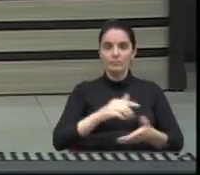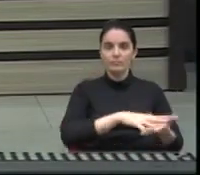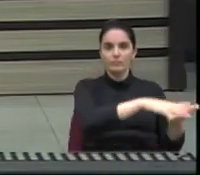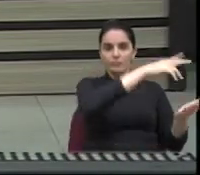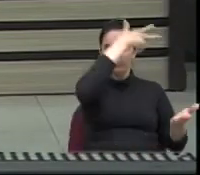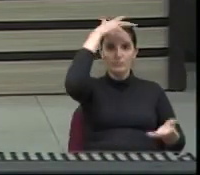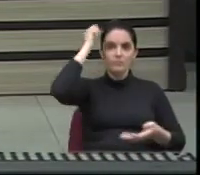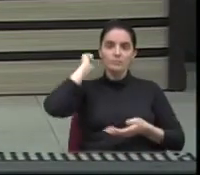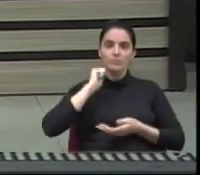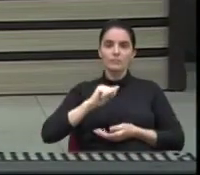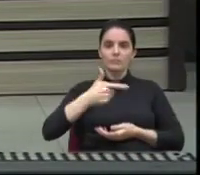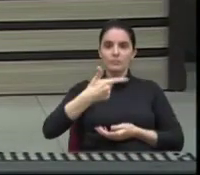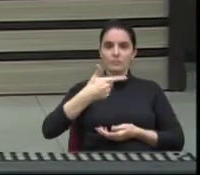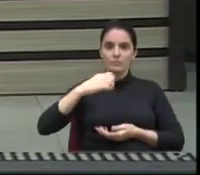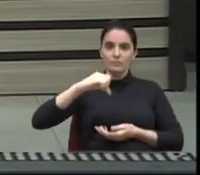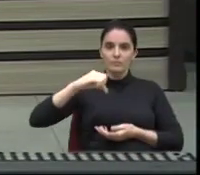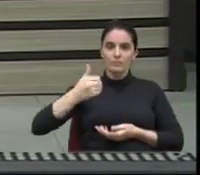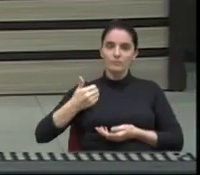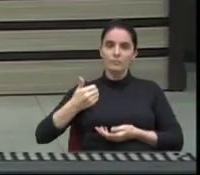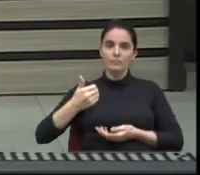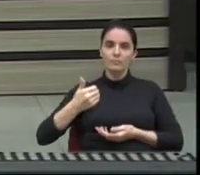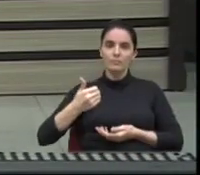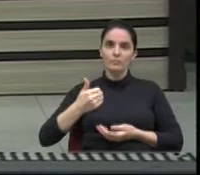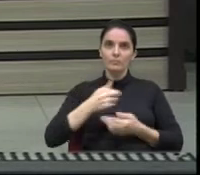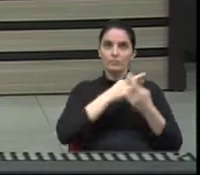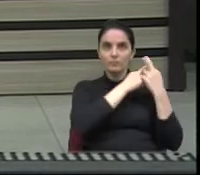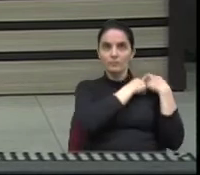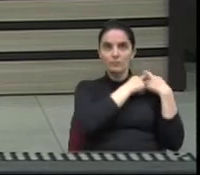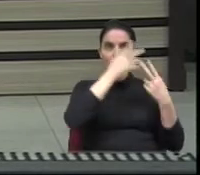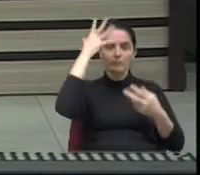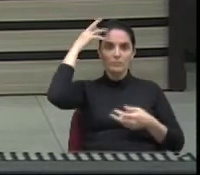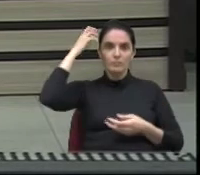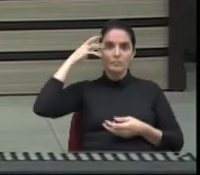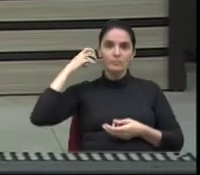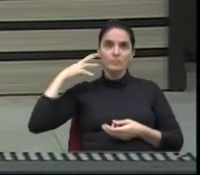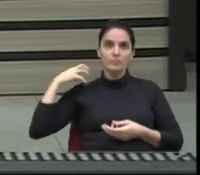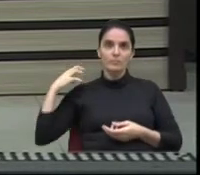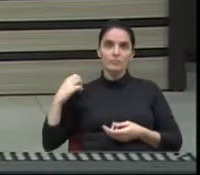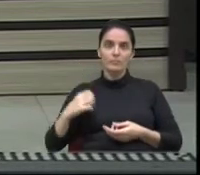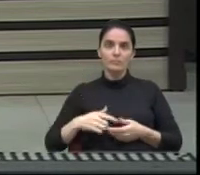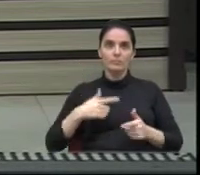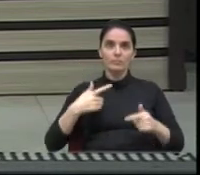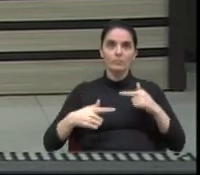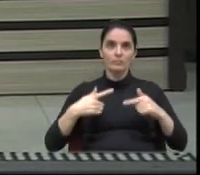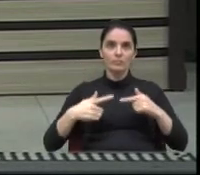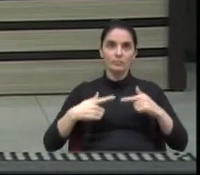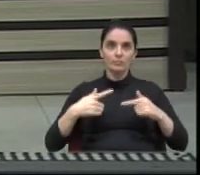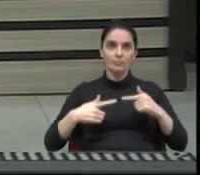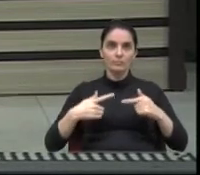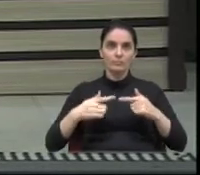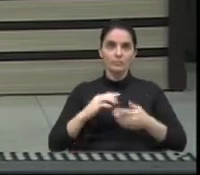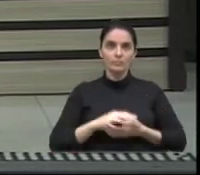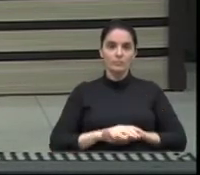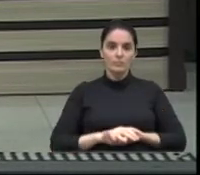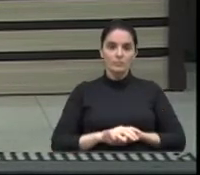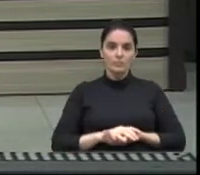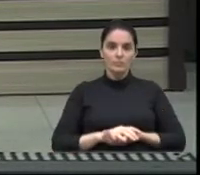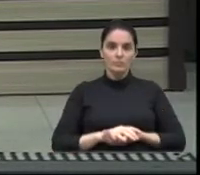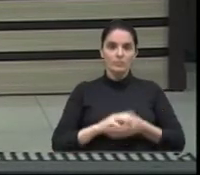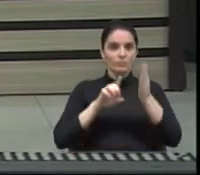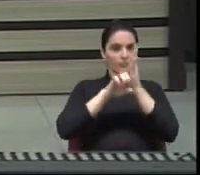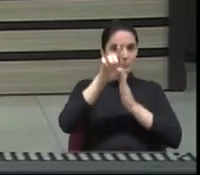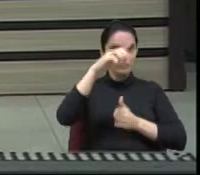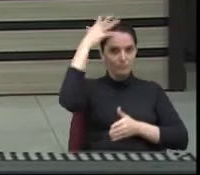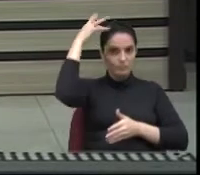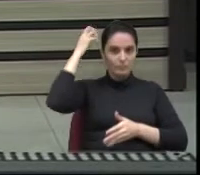executivo. 291, Lubogo. Em discussão, requerimento da